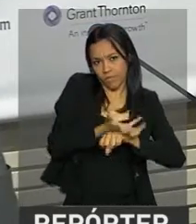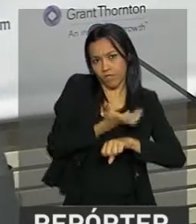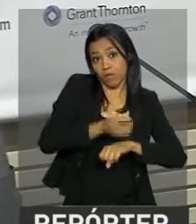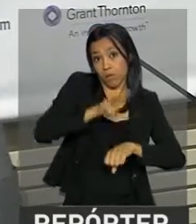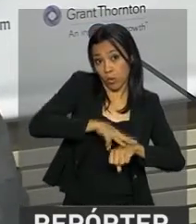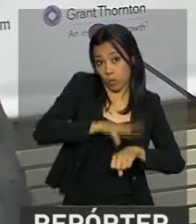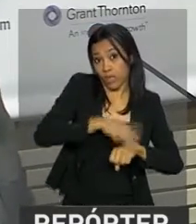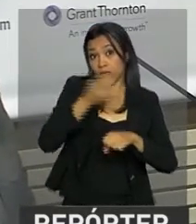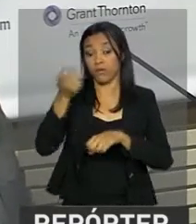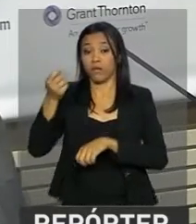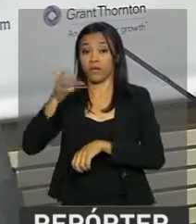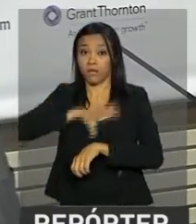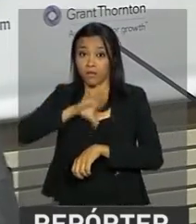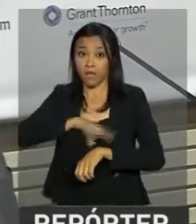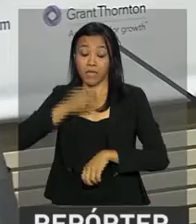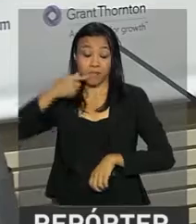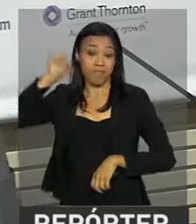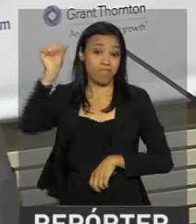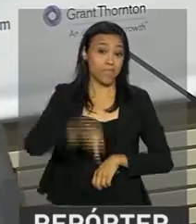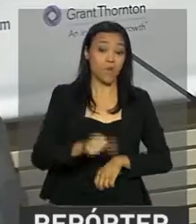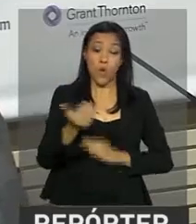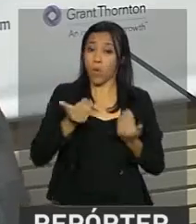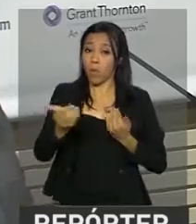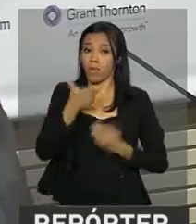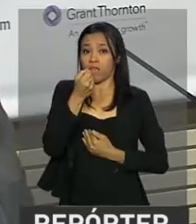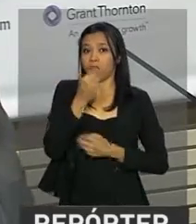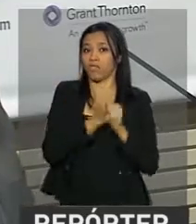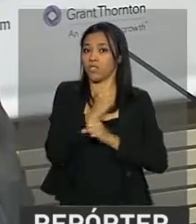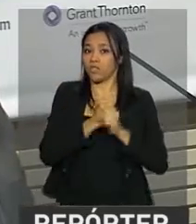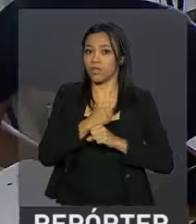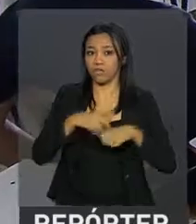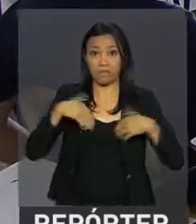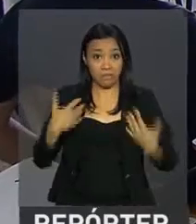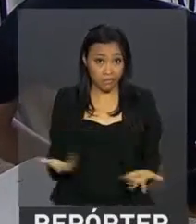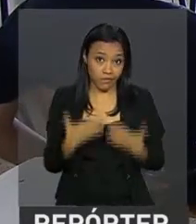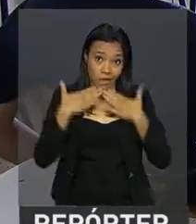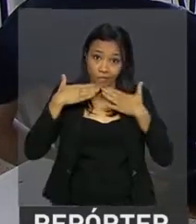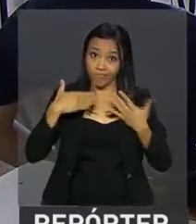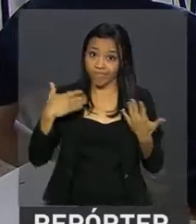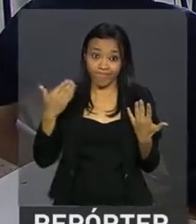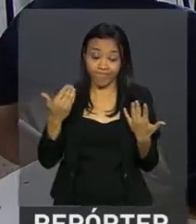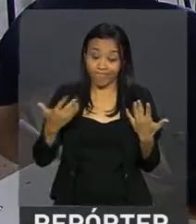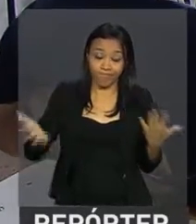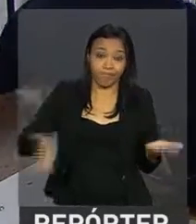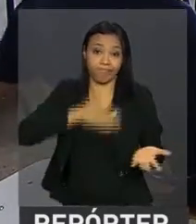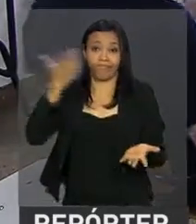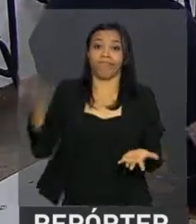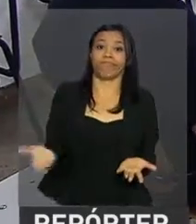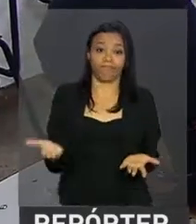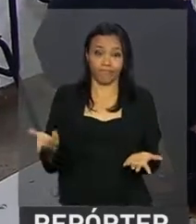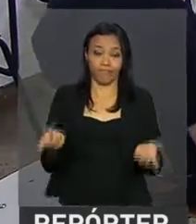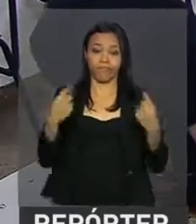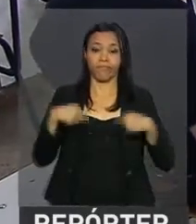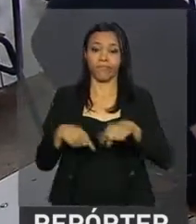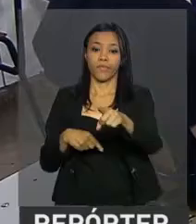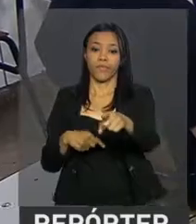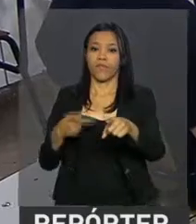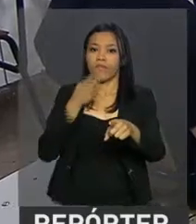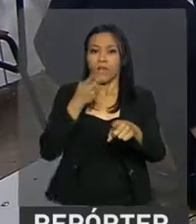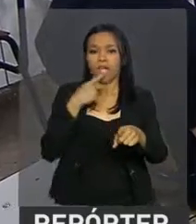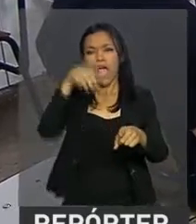anos. É um quadro, para mim, calamitoso. Hoje, de acordo com a Associação Brasileira